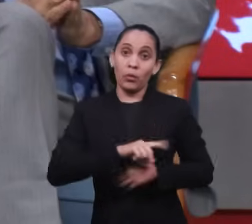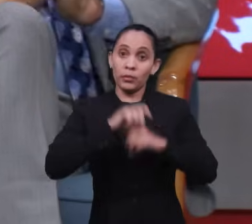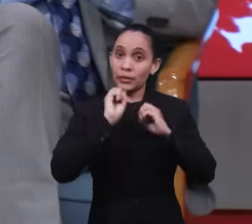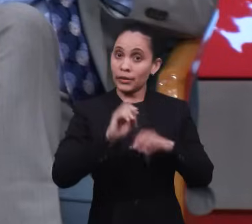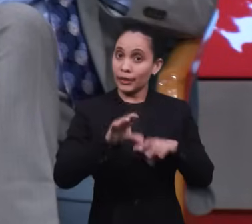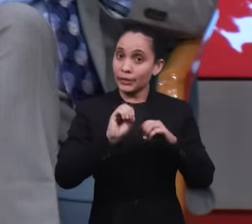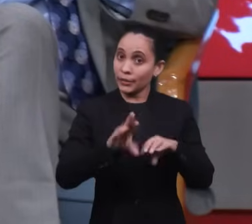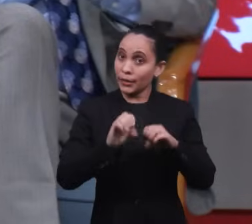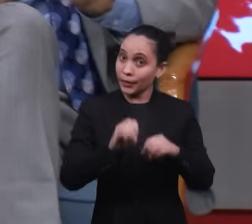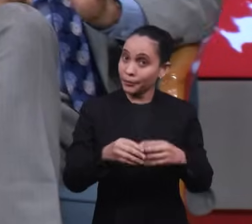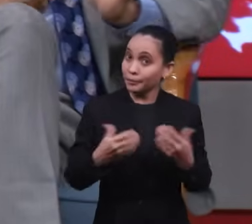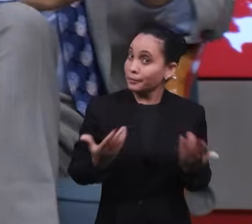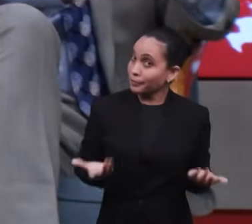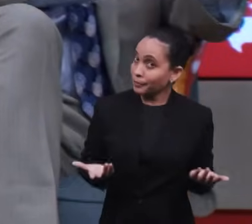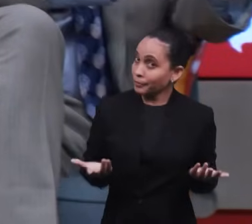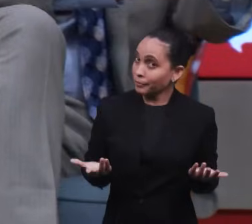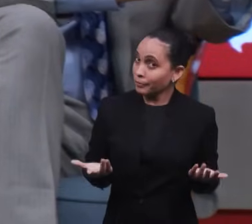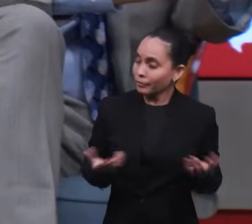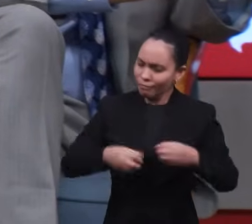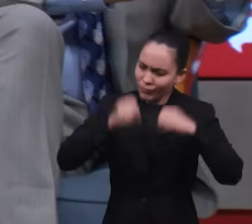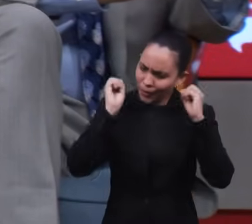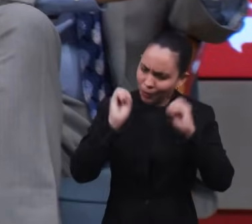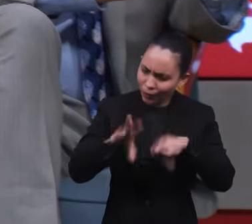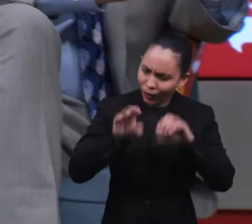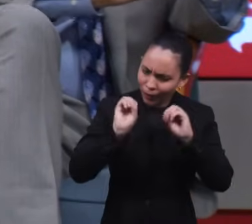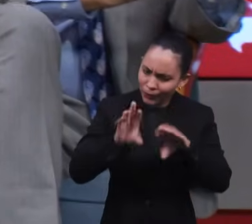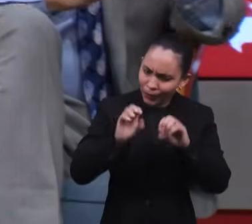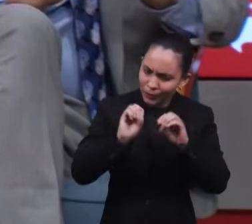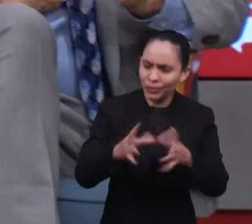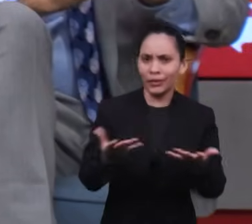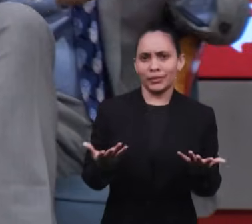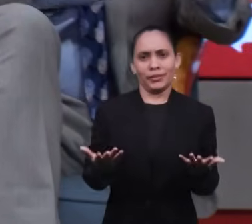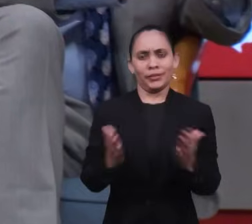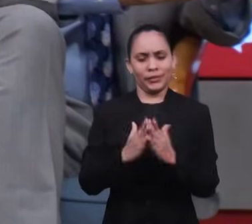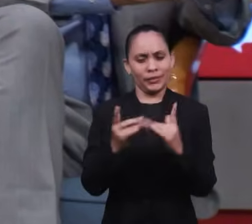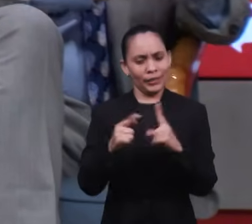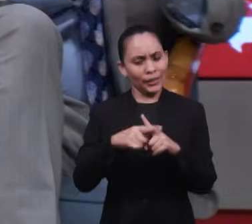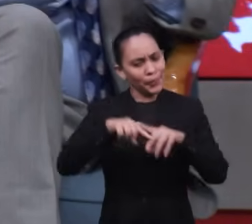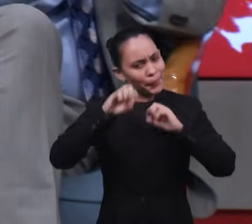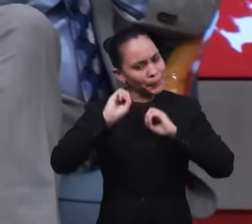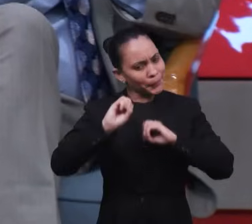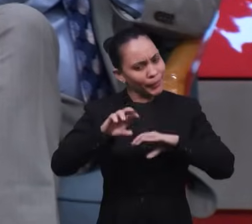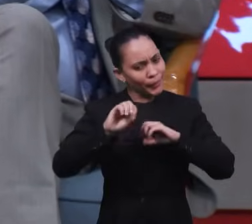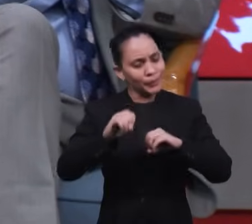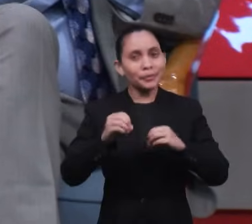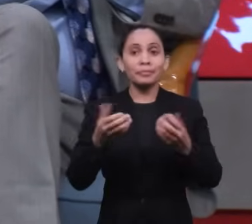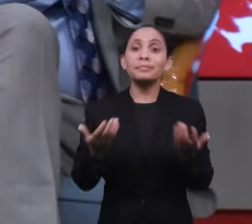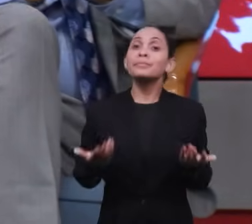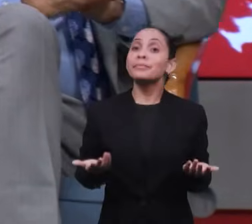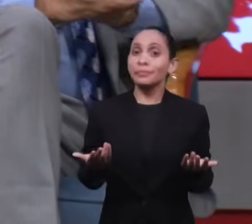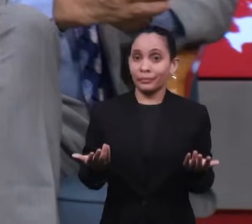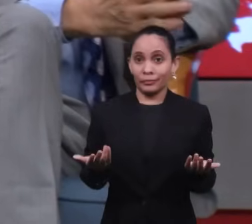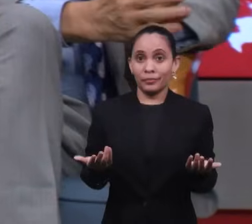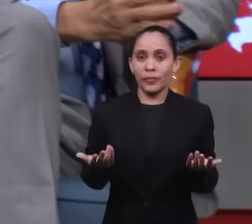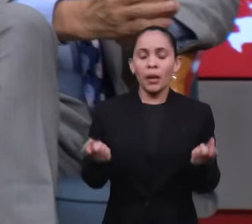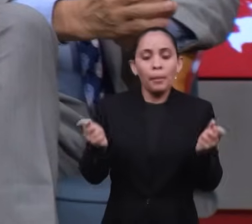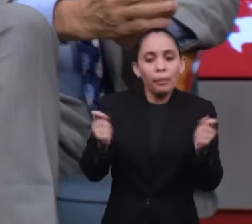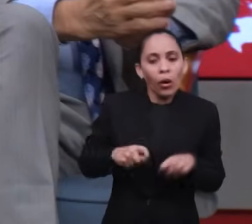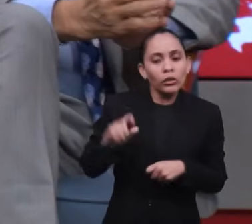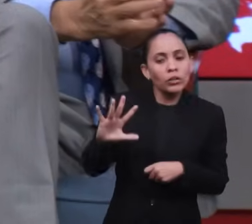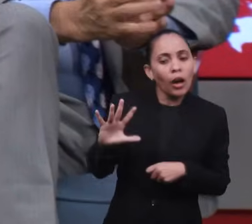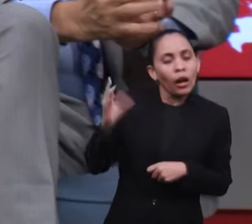Isso Paulo está escrevendo à igreja de Corinto. Ele está ensinando à igreja tudo